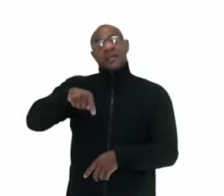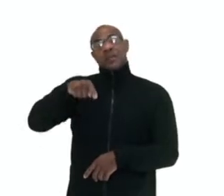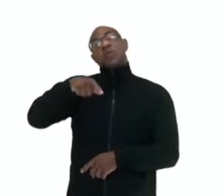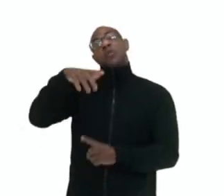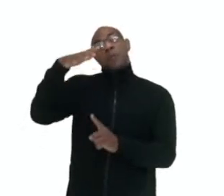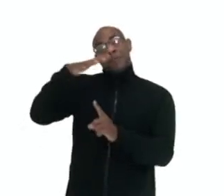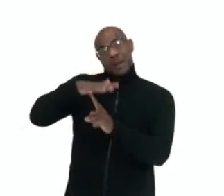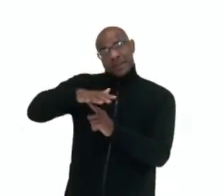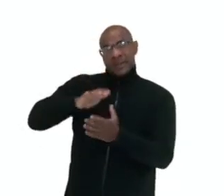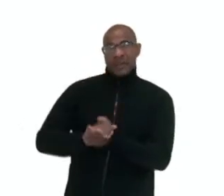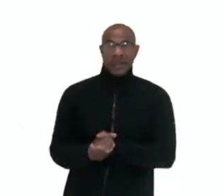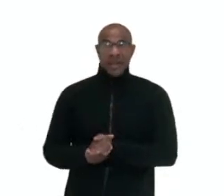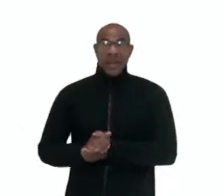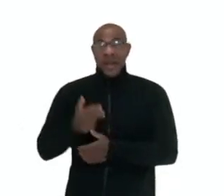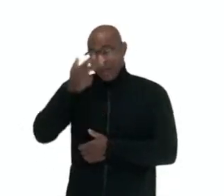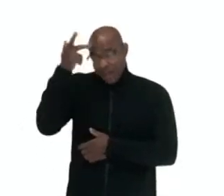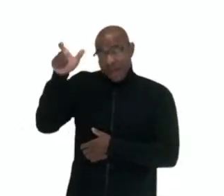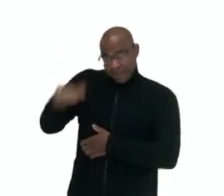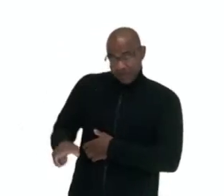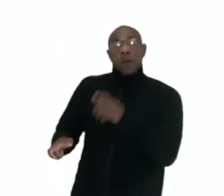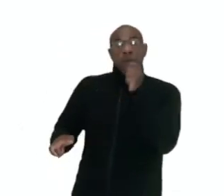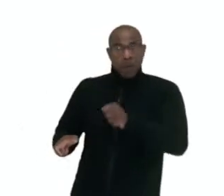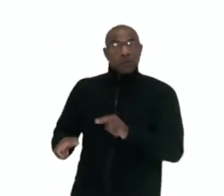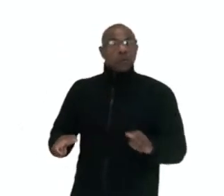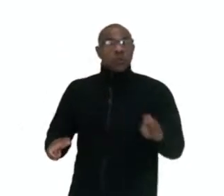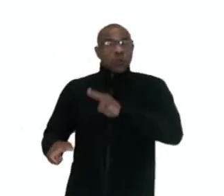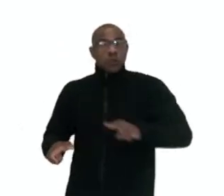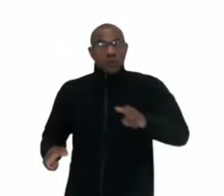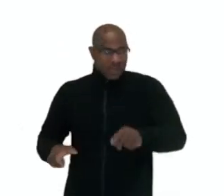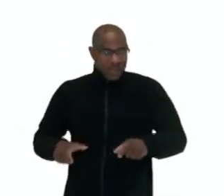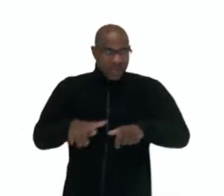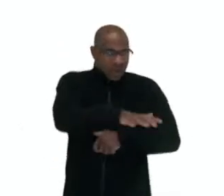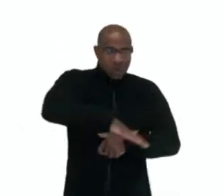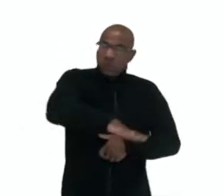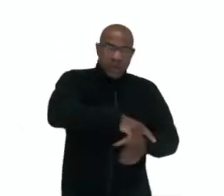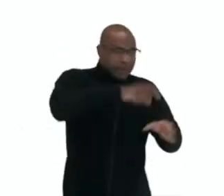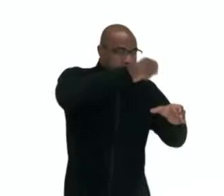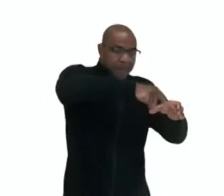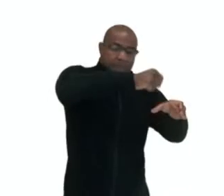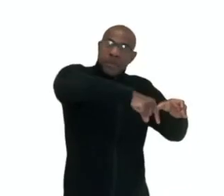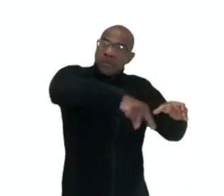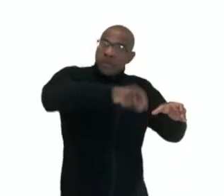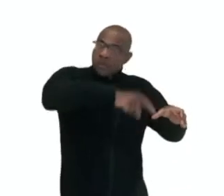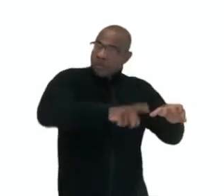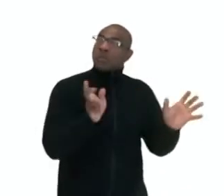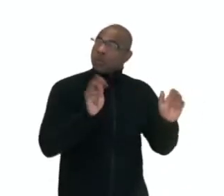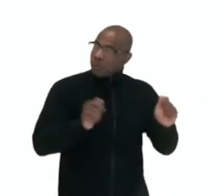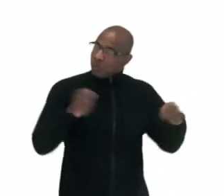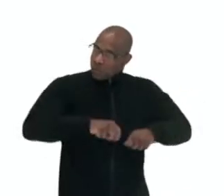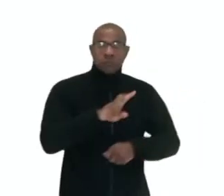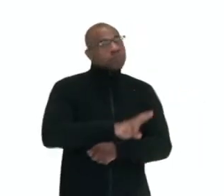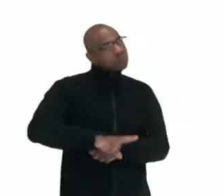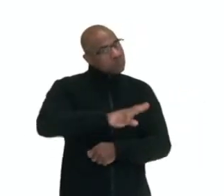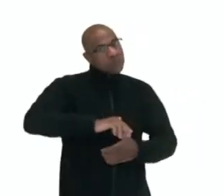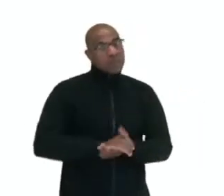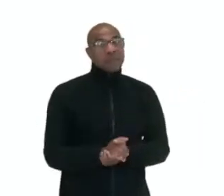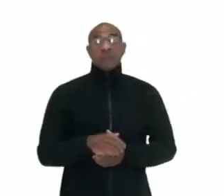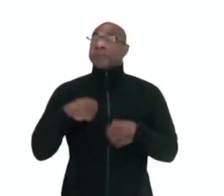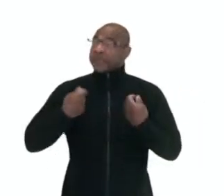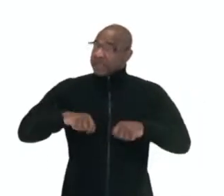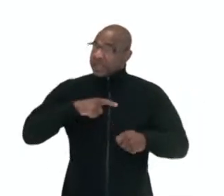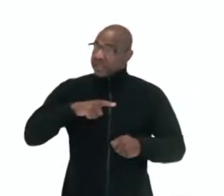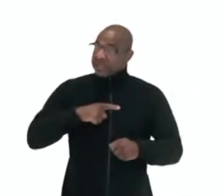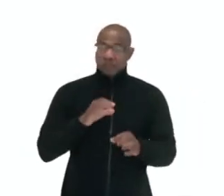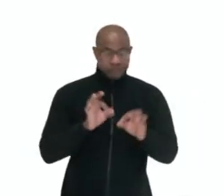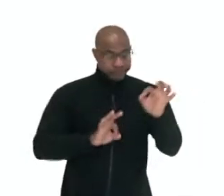Portanto, o produtor pode utilizar a reserva legal para o plantio da espécie, porém, essa implantação deve ser